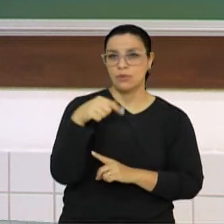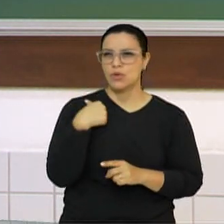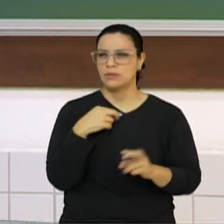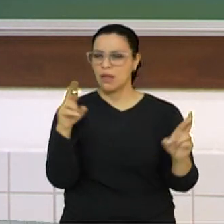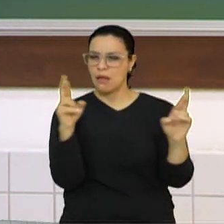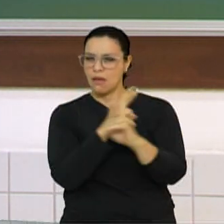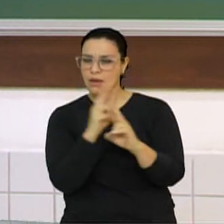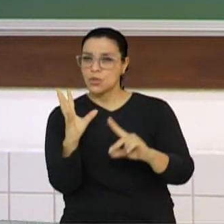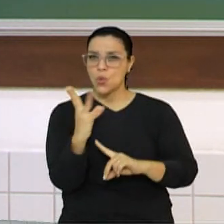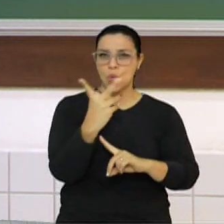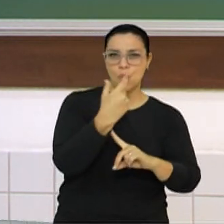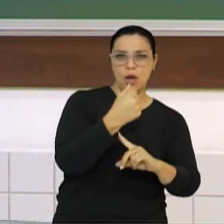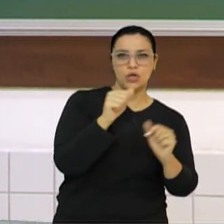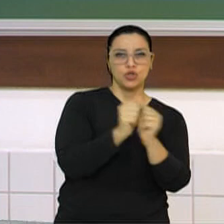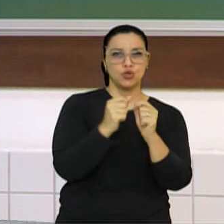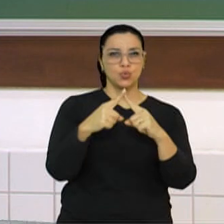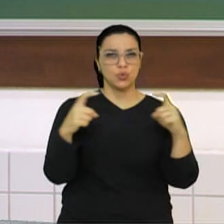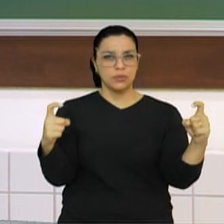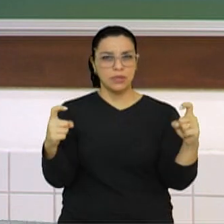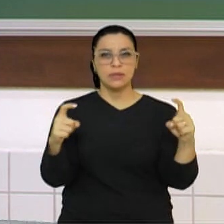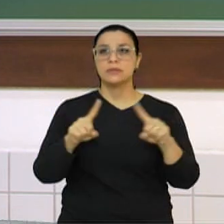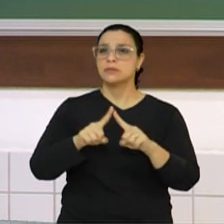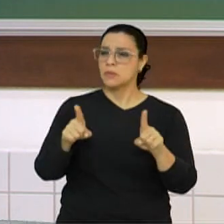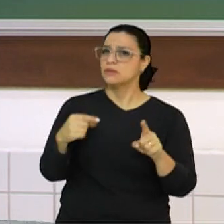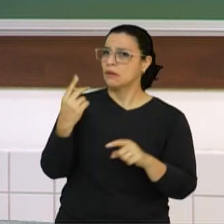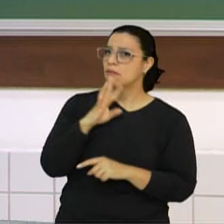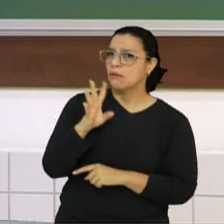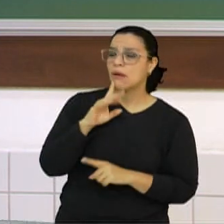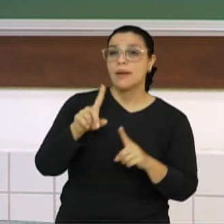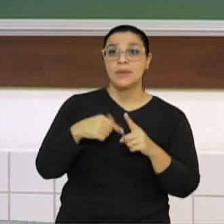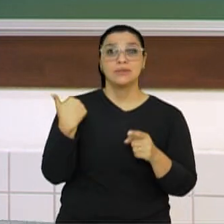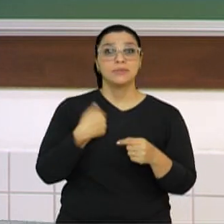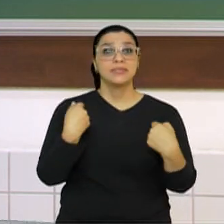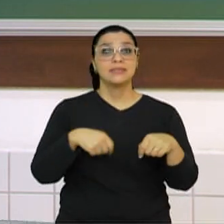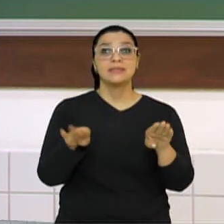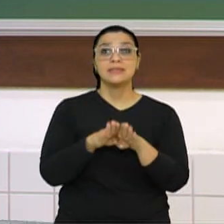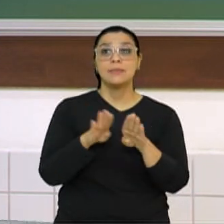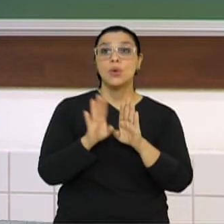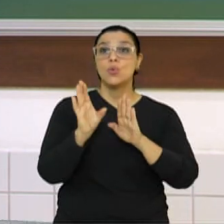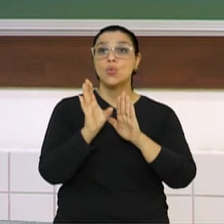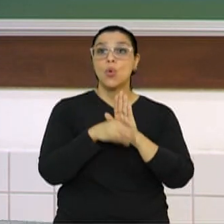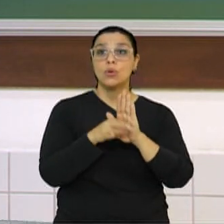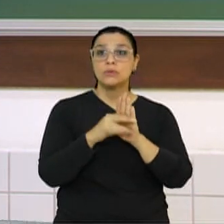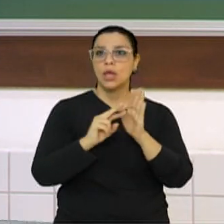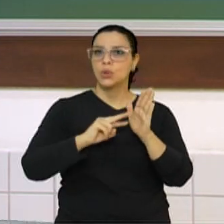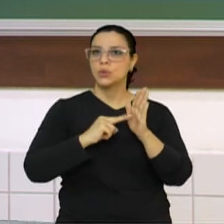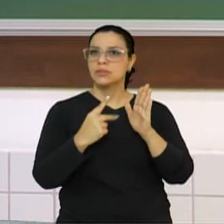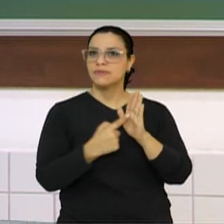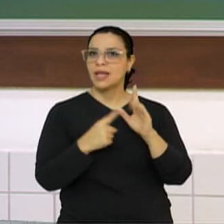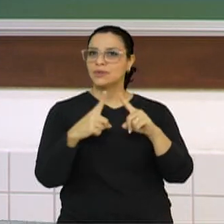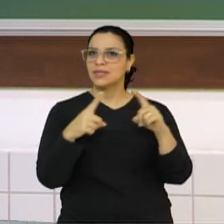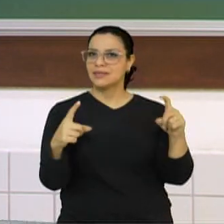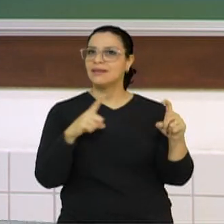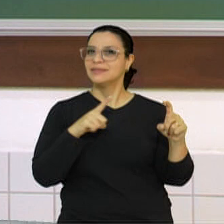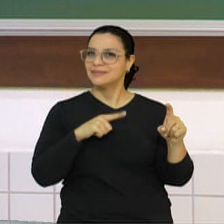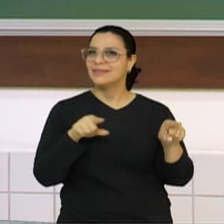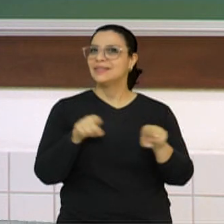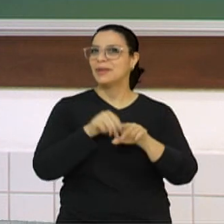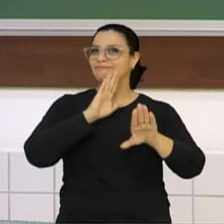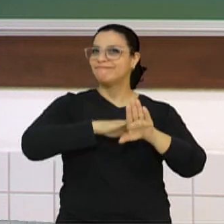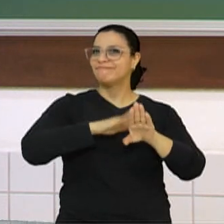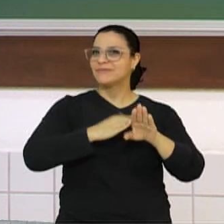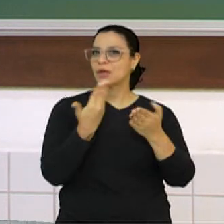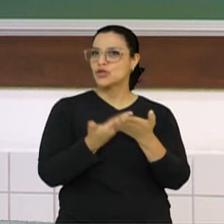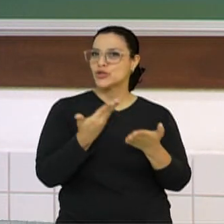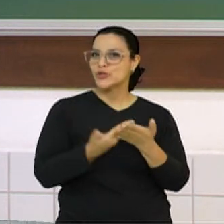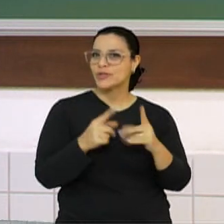associar a arte com a ciência. É bem bacana mesmo. Só que assim, quando a gente for fazer a parte da ciência em si, do